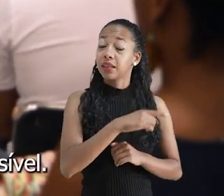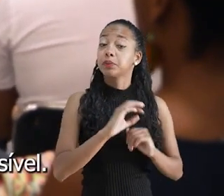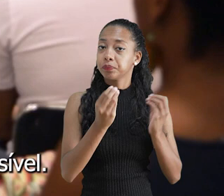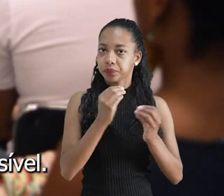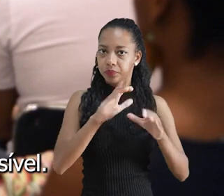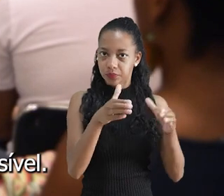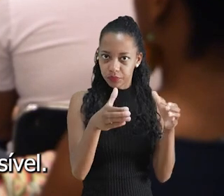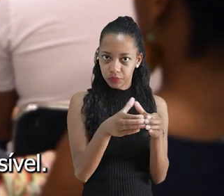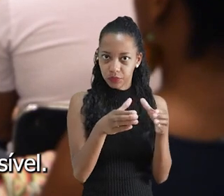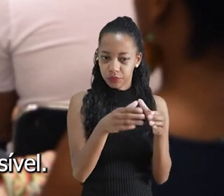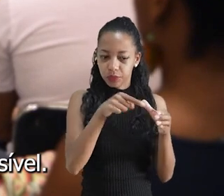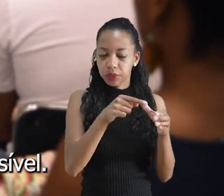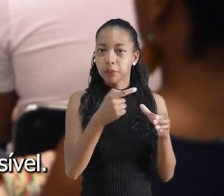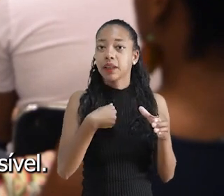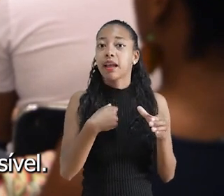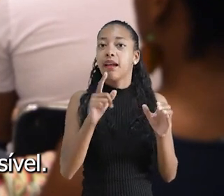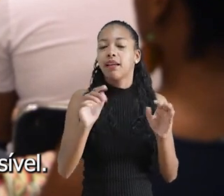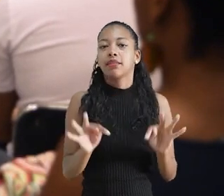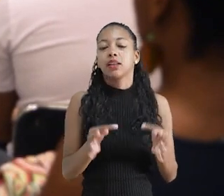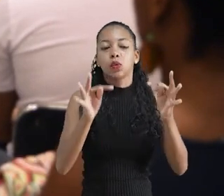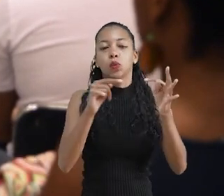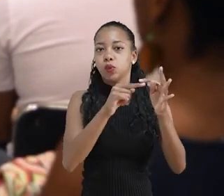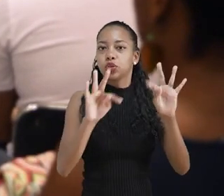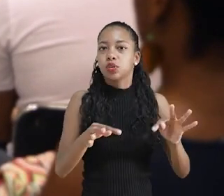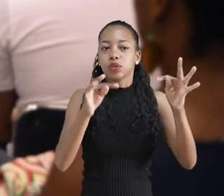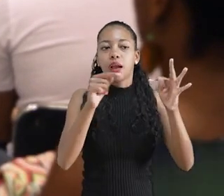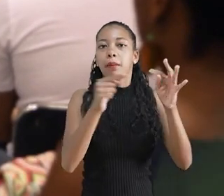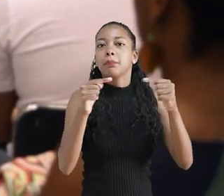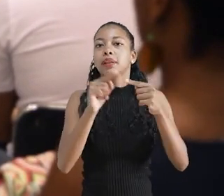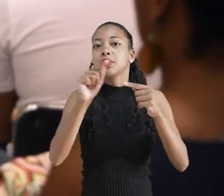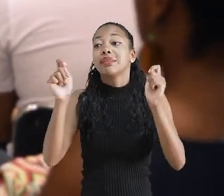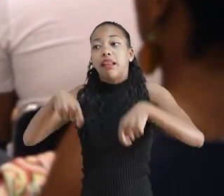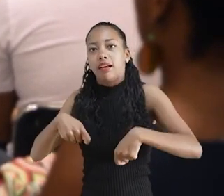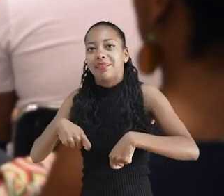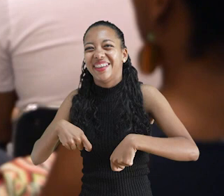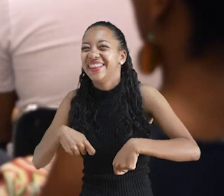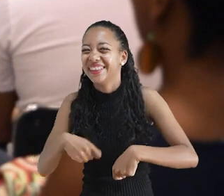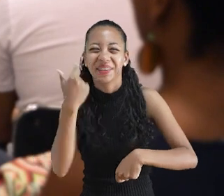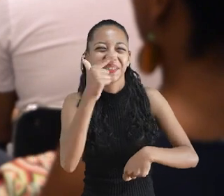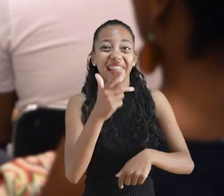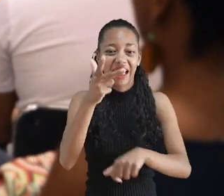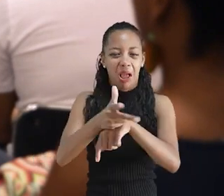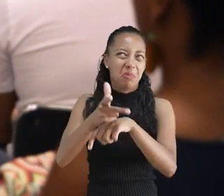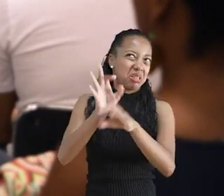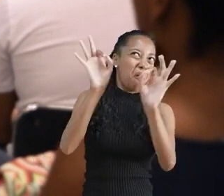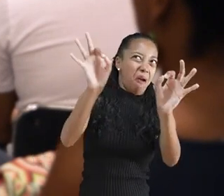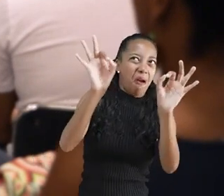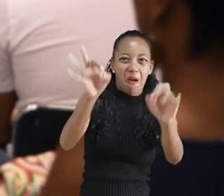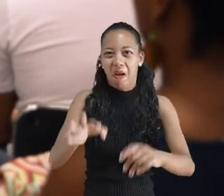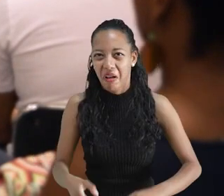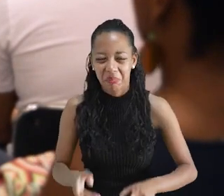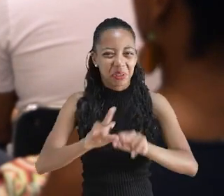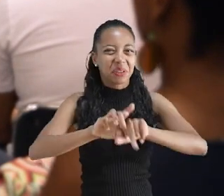no no coletivo é a tecnologia do possível a gente faz com que é possível não tem uma câmera bacana